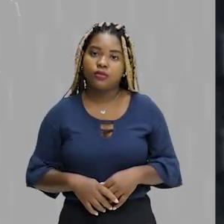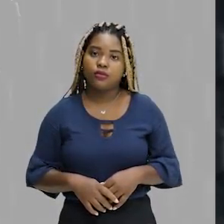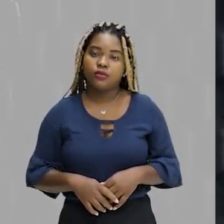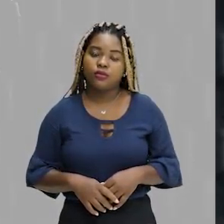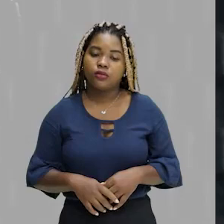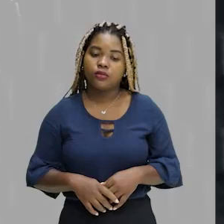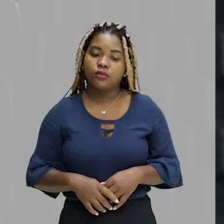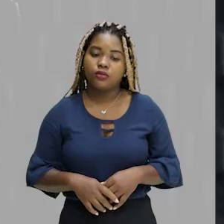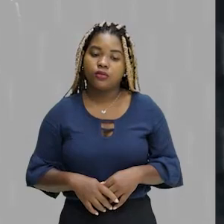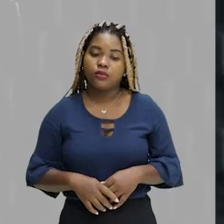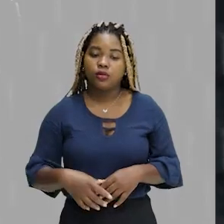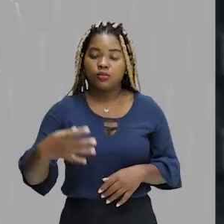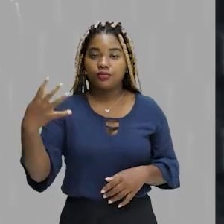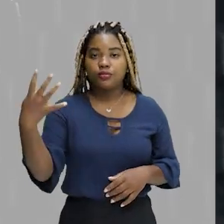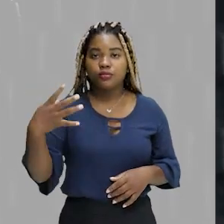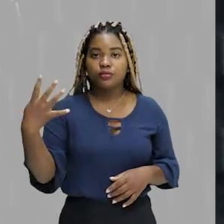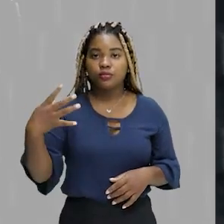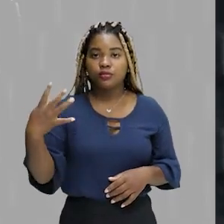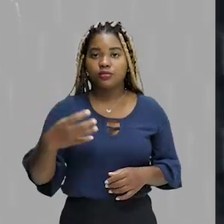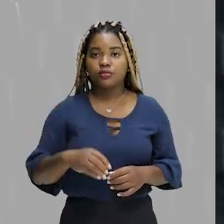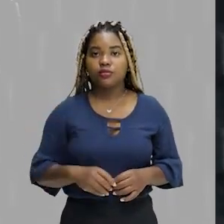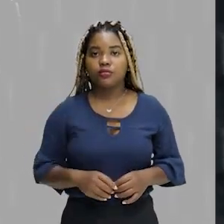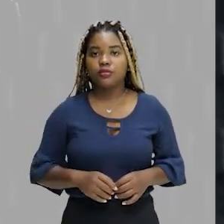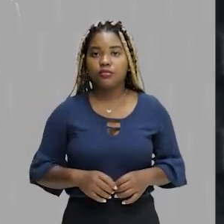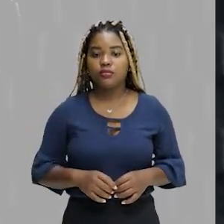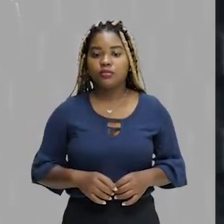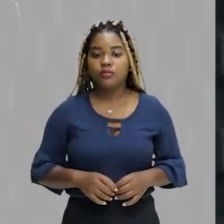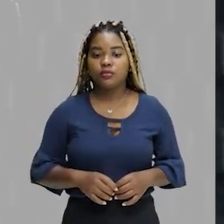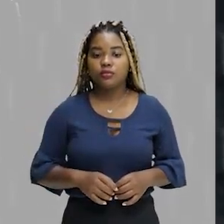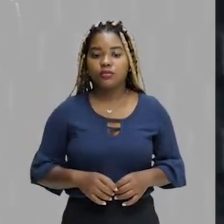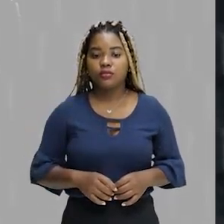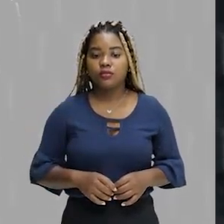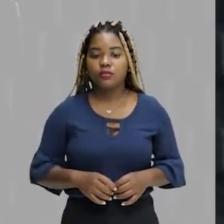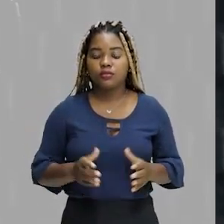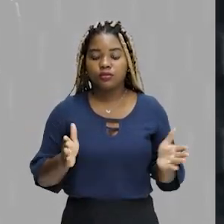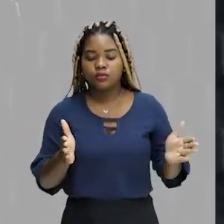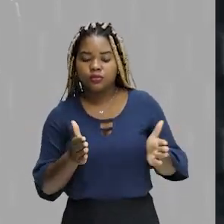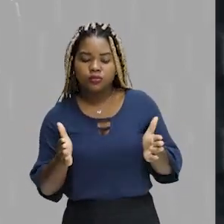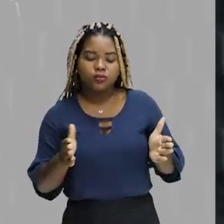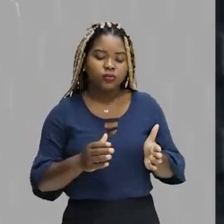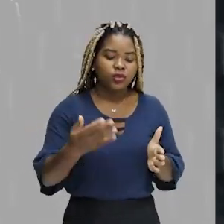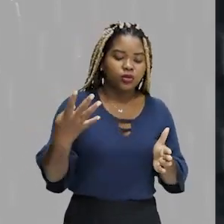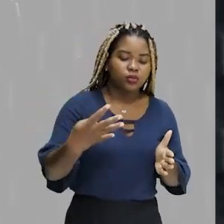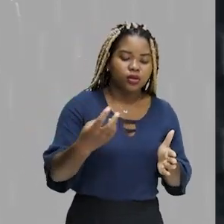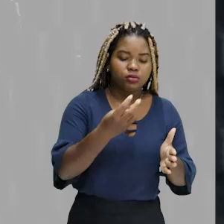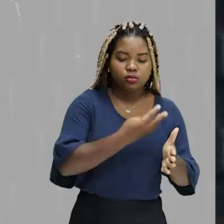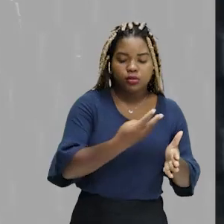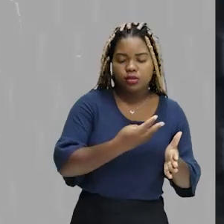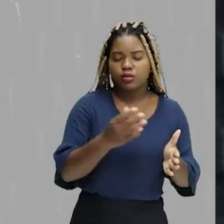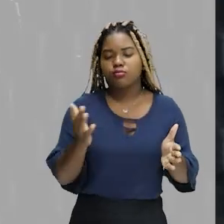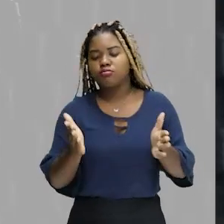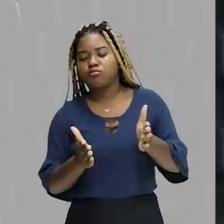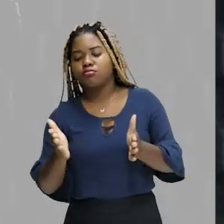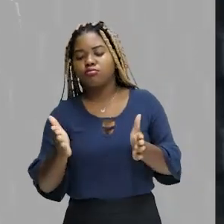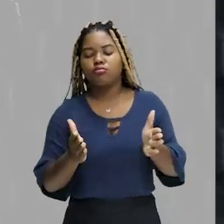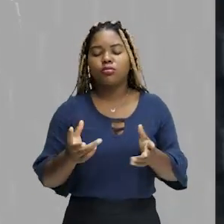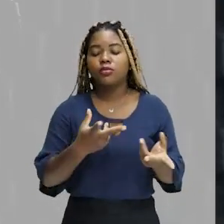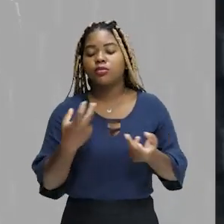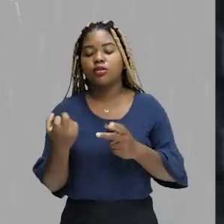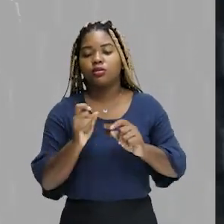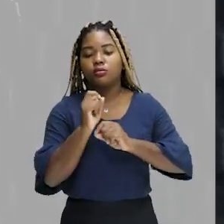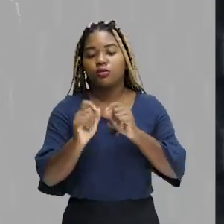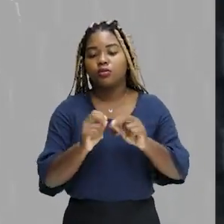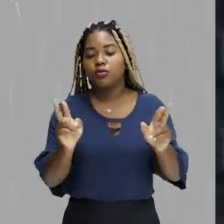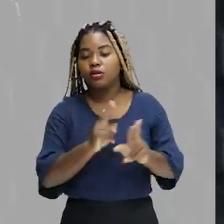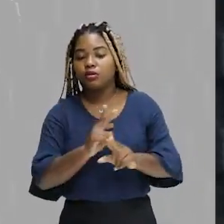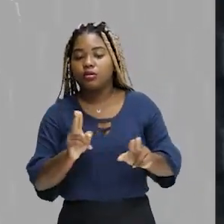no composto 4, entre um e outro, a gente vai observar que a relação entre eles é